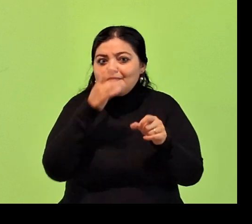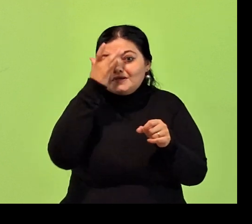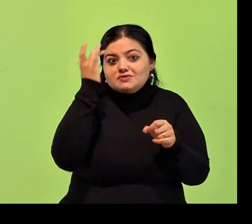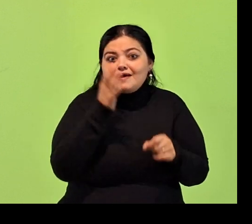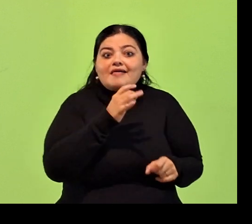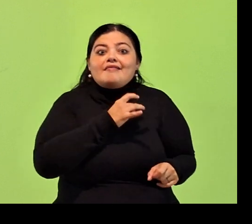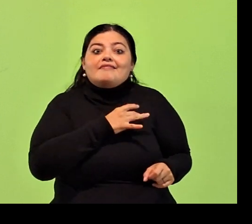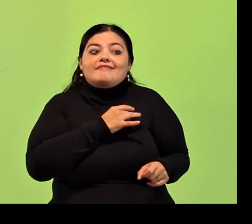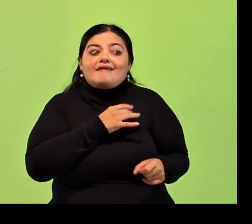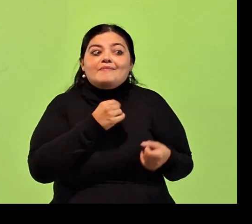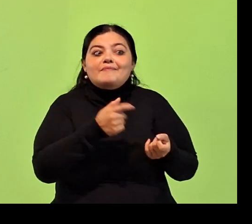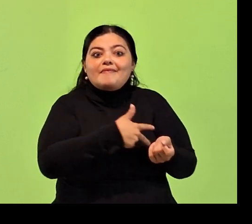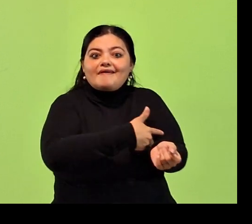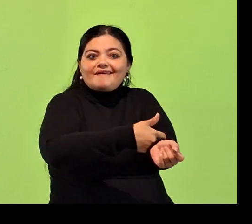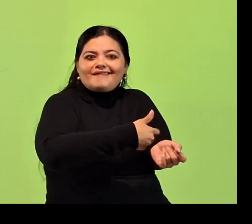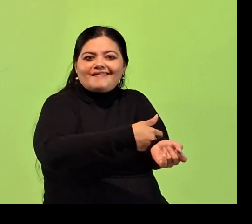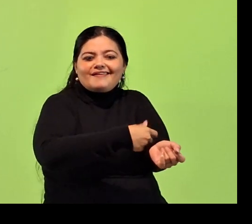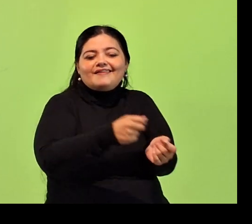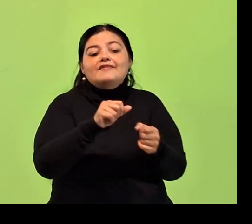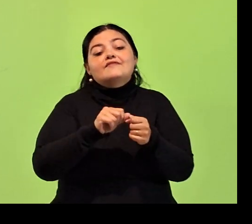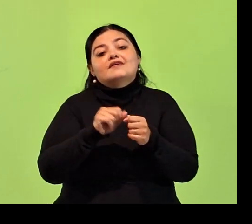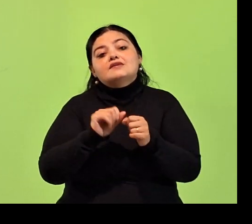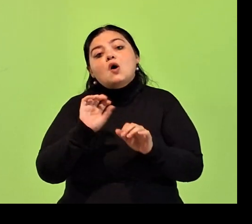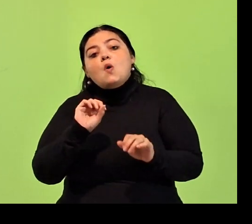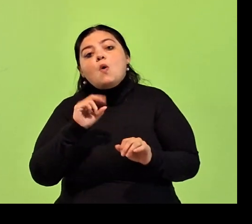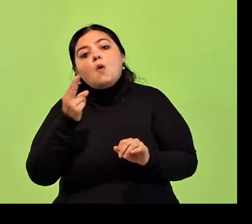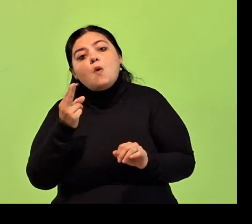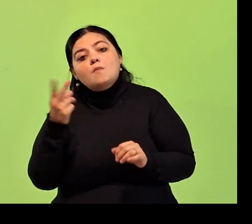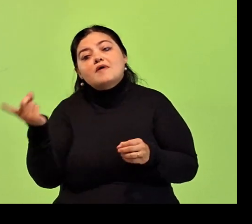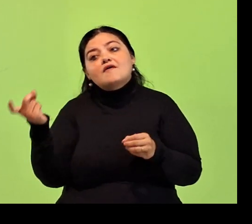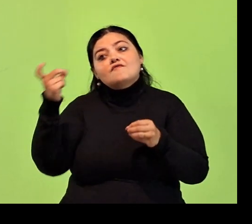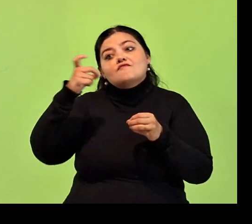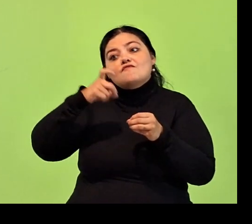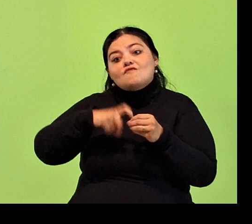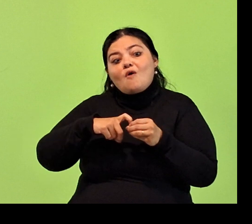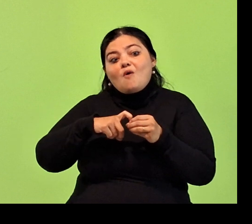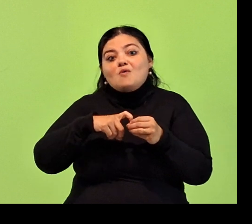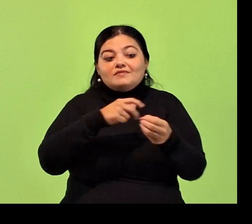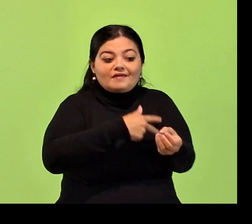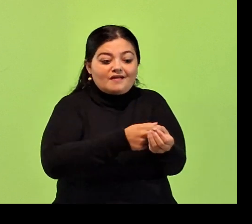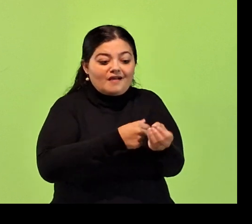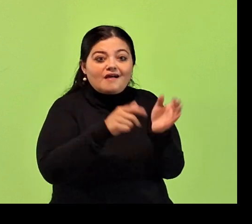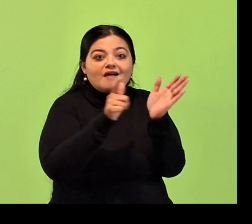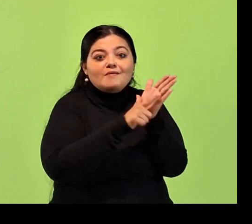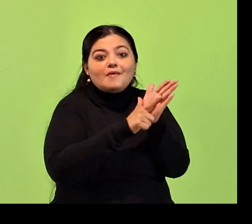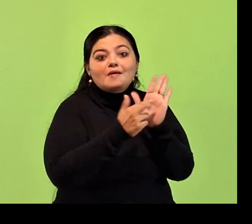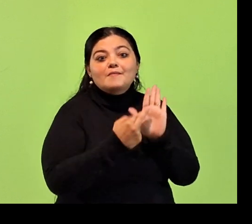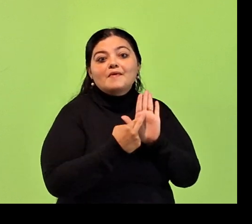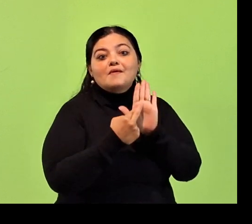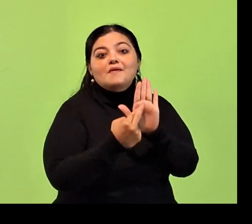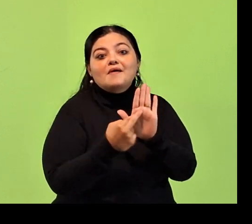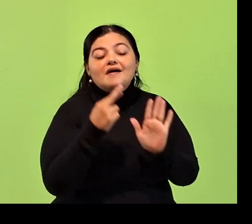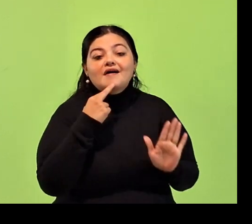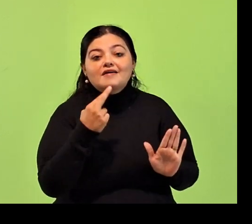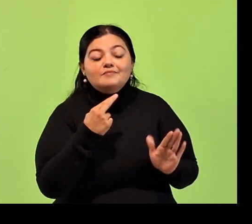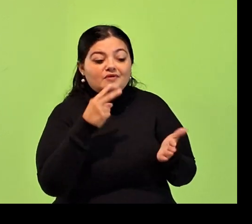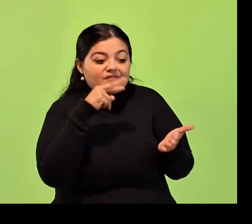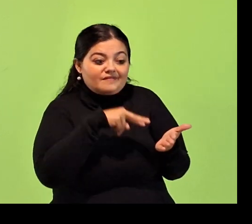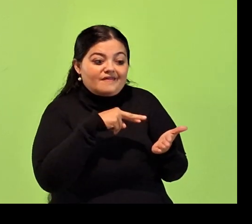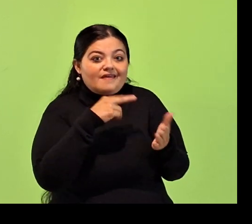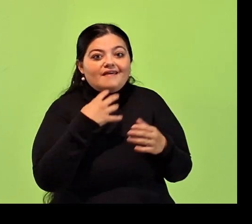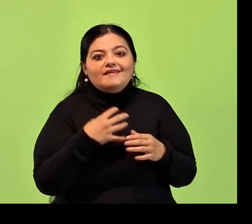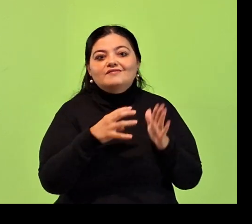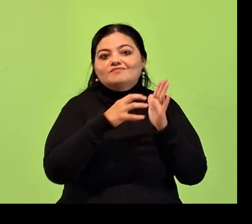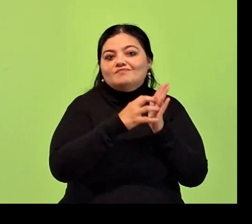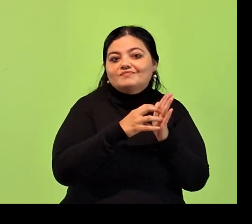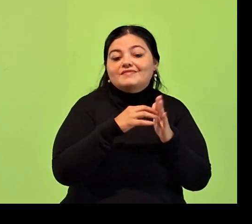teste clínico ou retornem para conferir seus resultados, perpetuando a propagação do vírus e transformando o que poderia